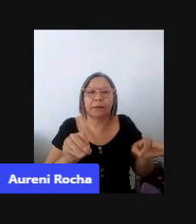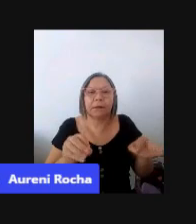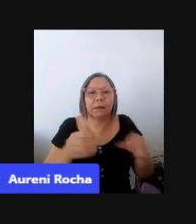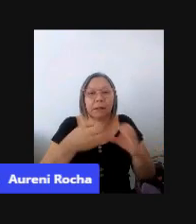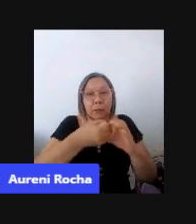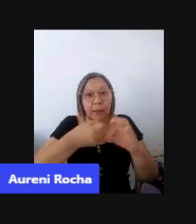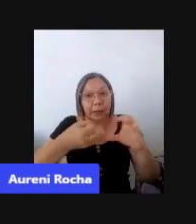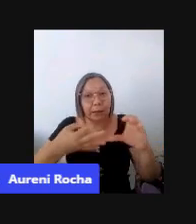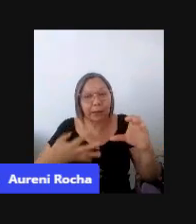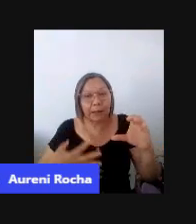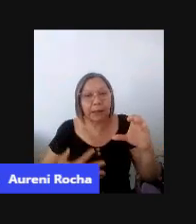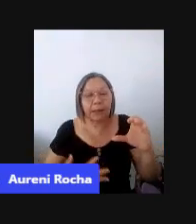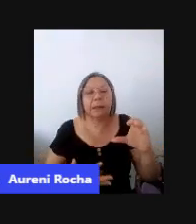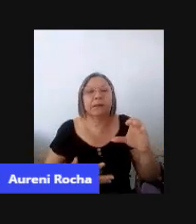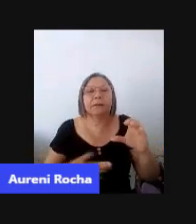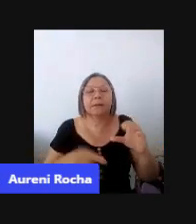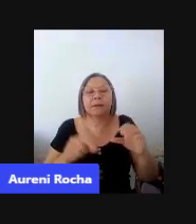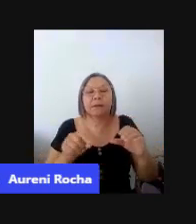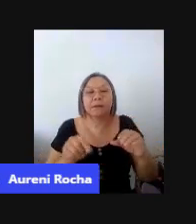tatu,